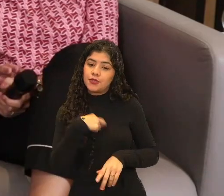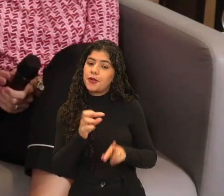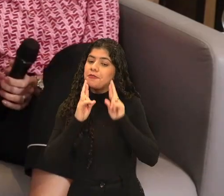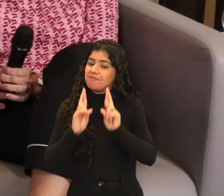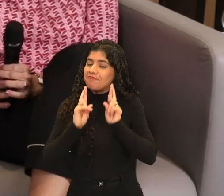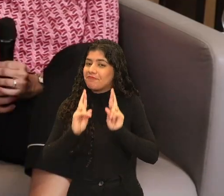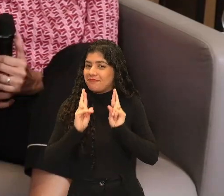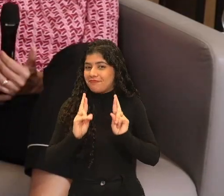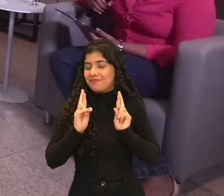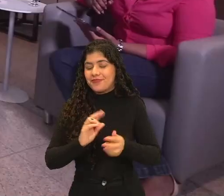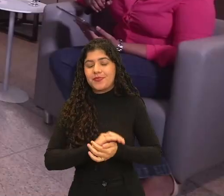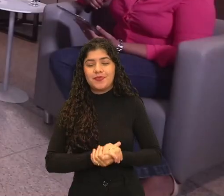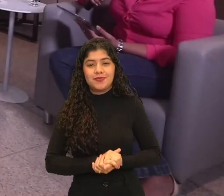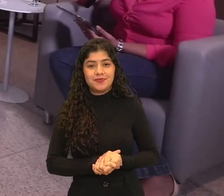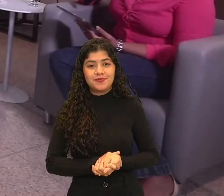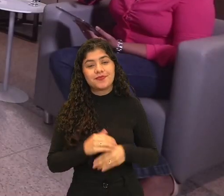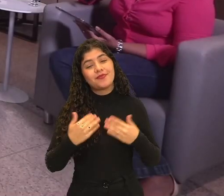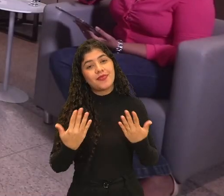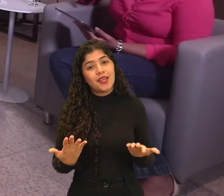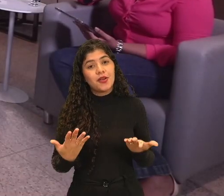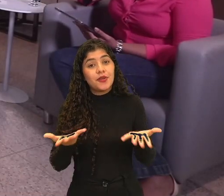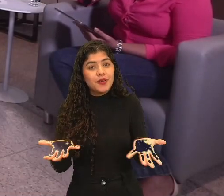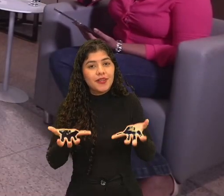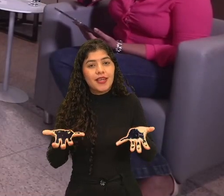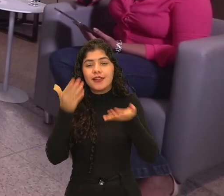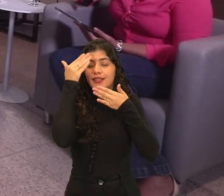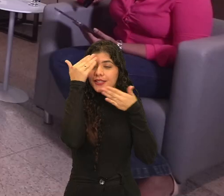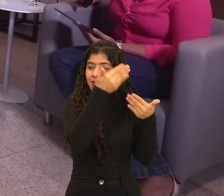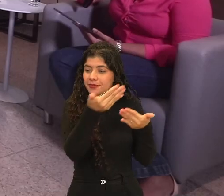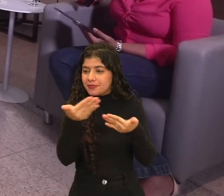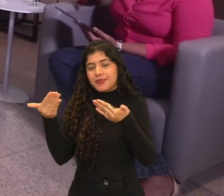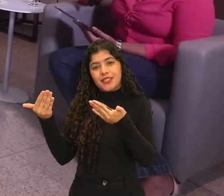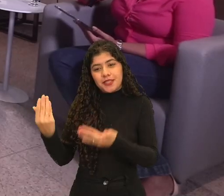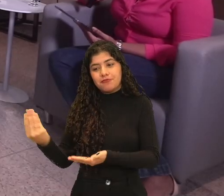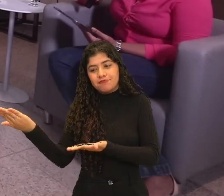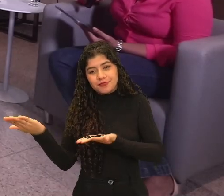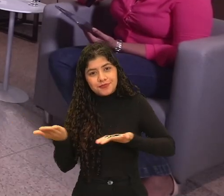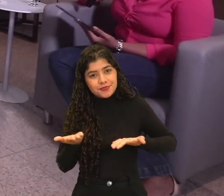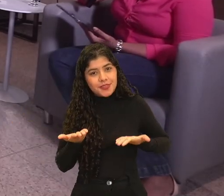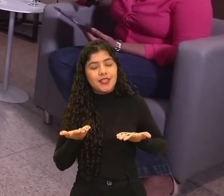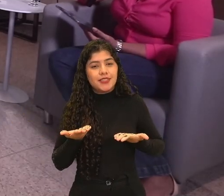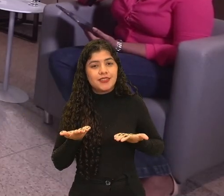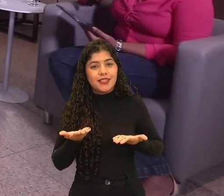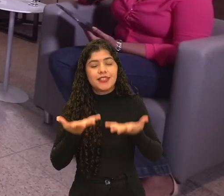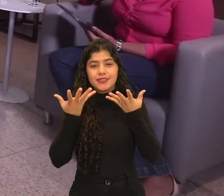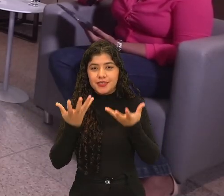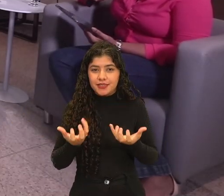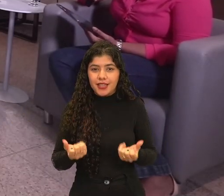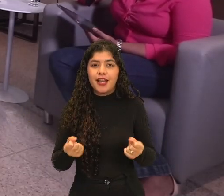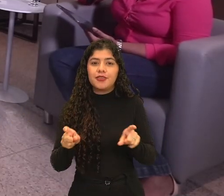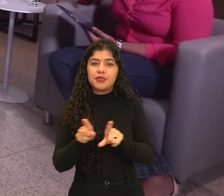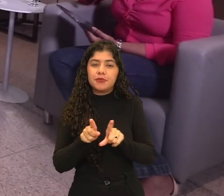né? Bom, gente, eu quero agradecer a presença de vocês, a contribuição riquíssima, né,